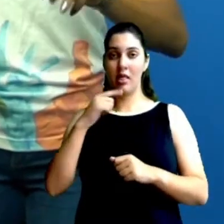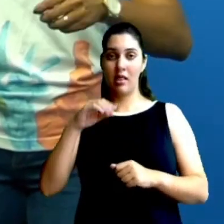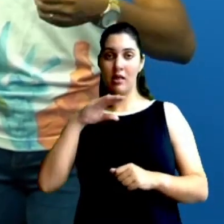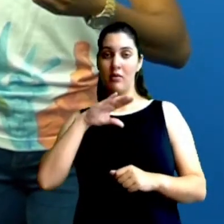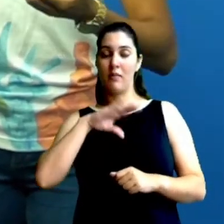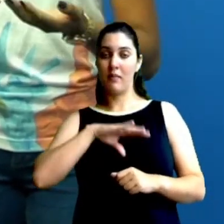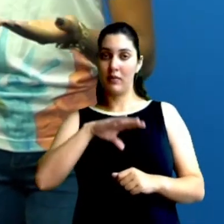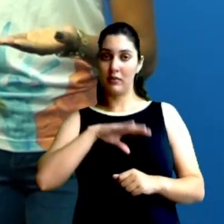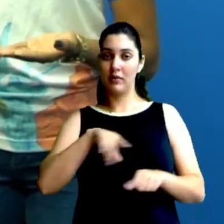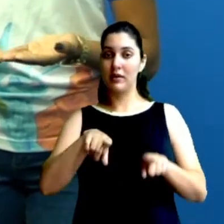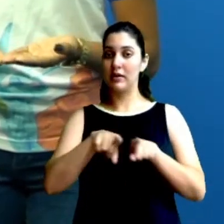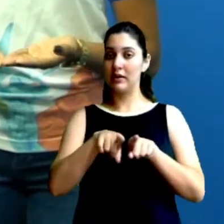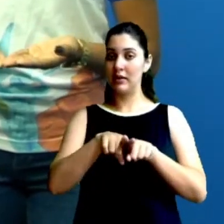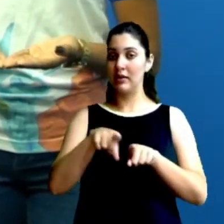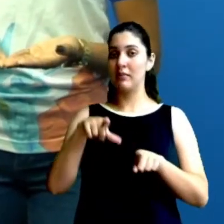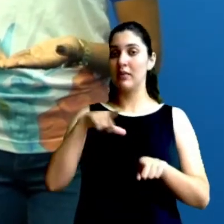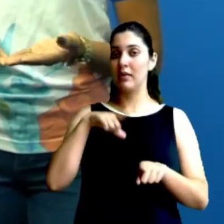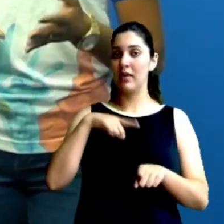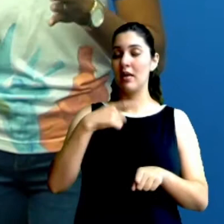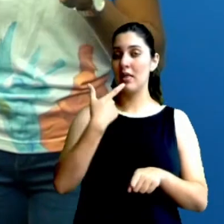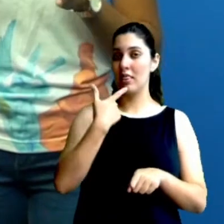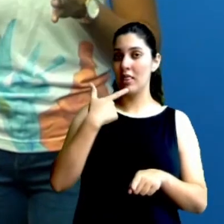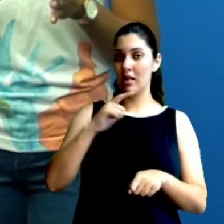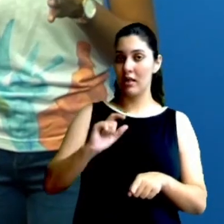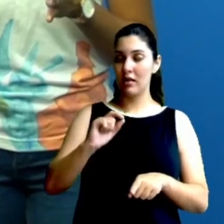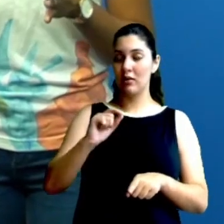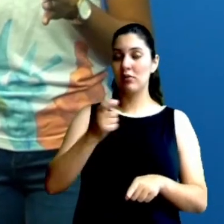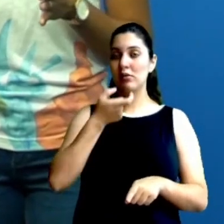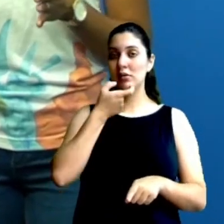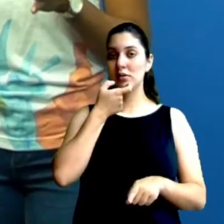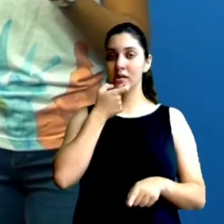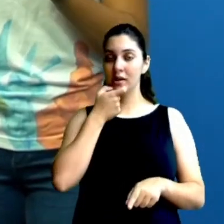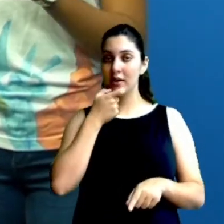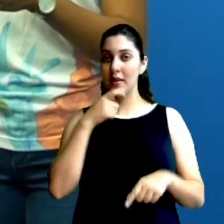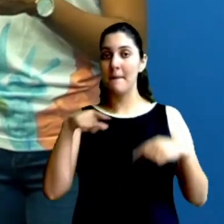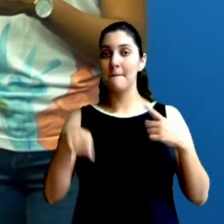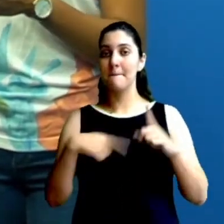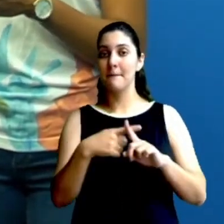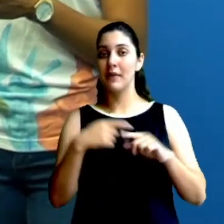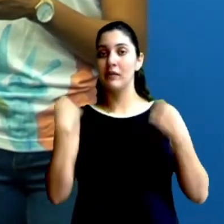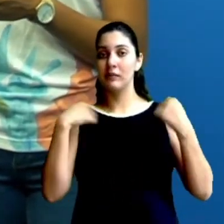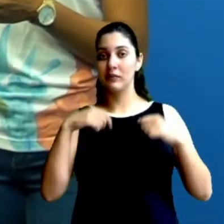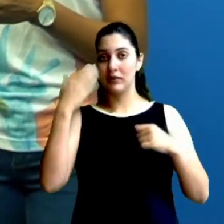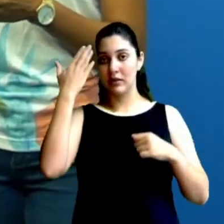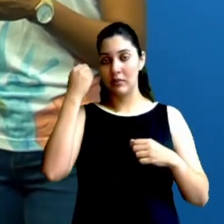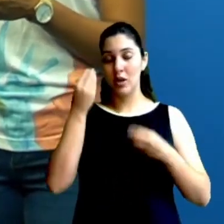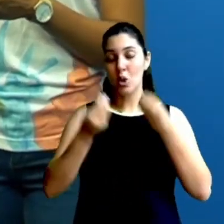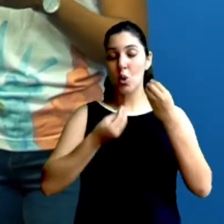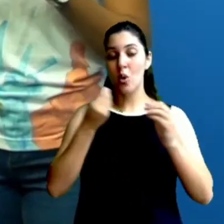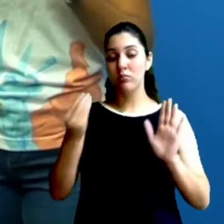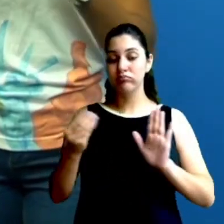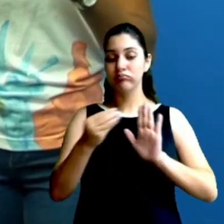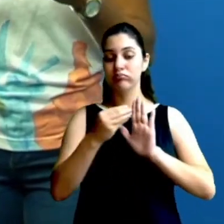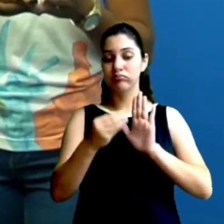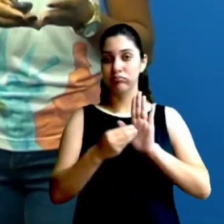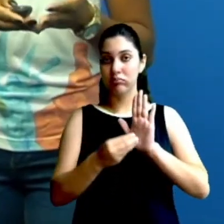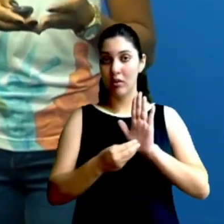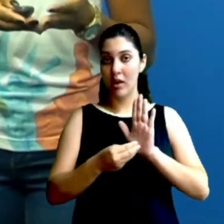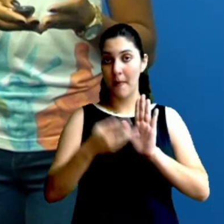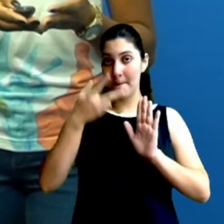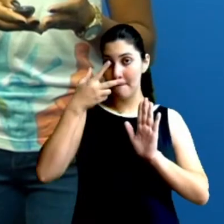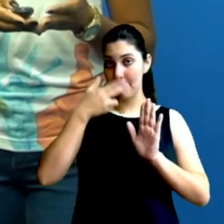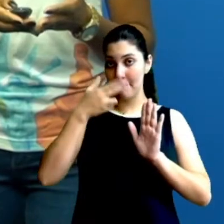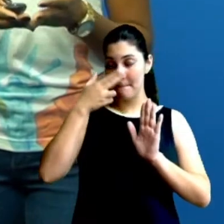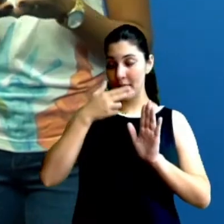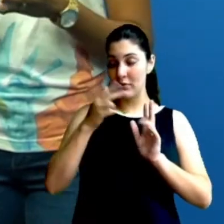portuguesa e que existe também na língua inglesa. Só que a gente precisa saber como é que se emprega essa forma. Será que é do mesmo jeito